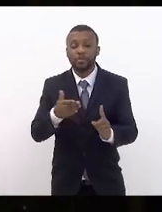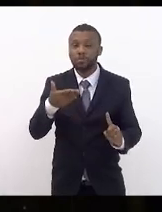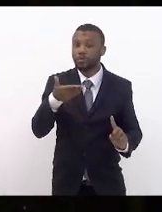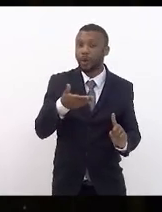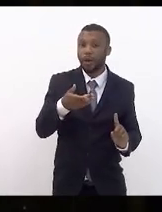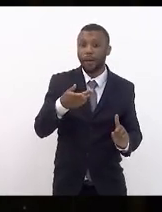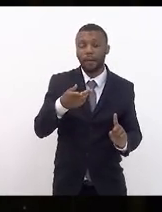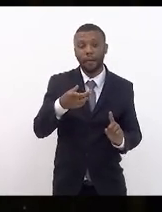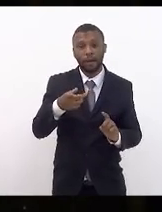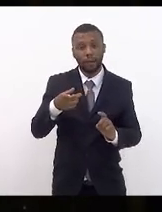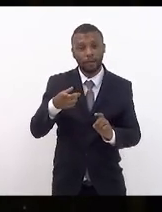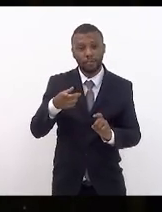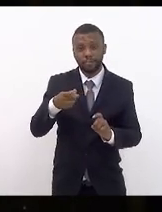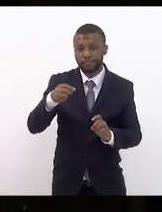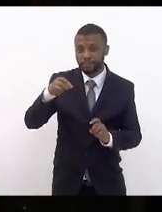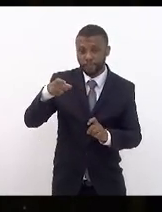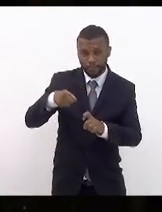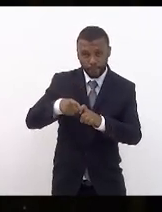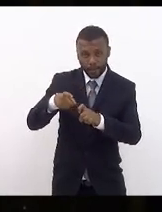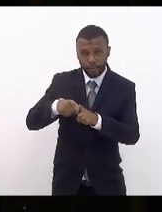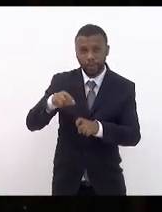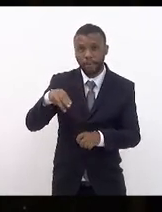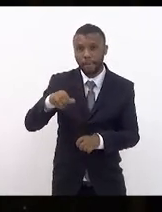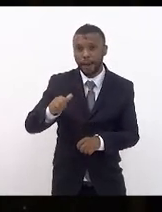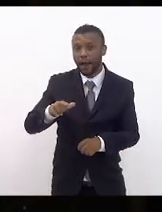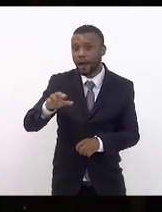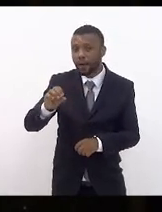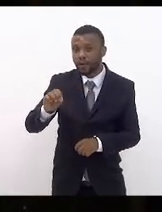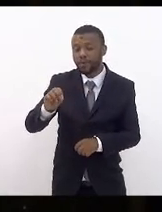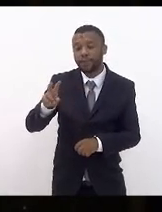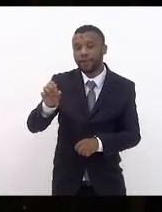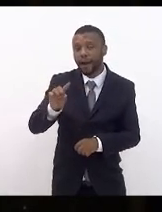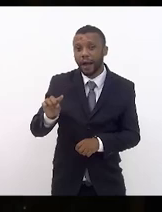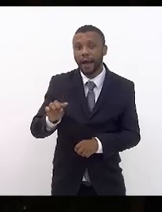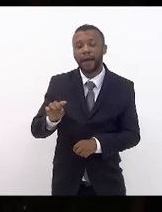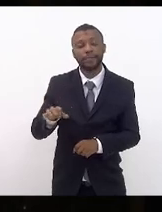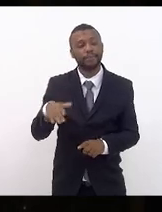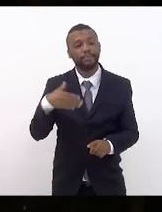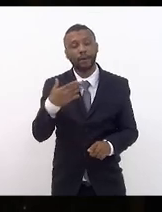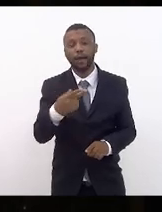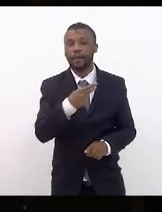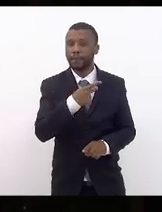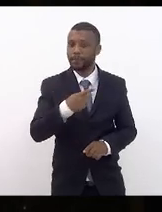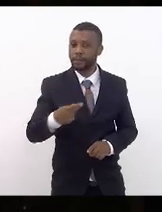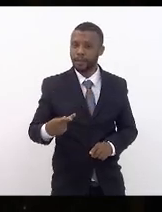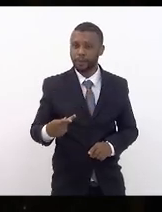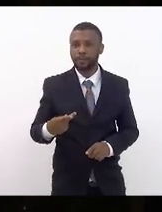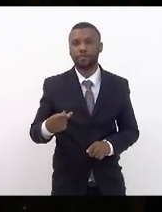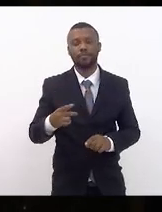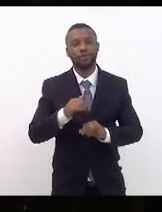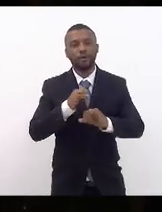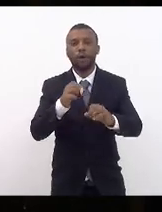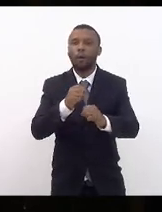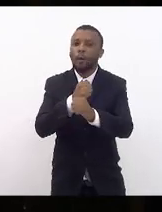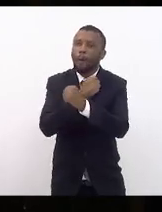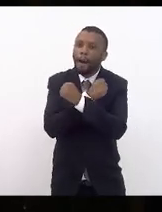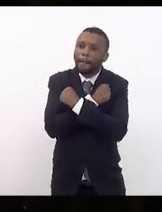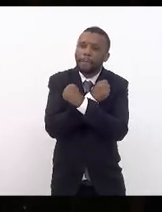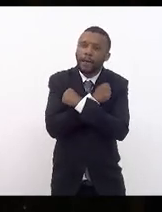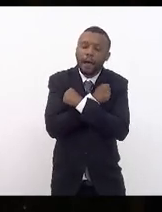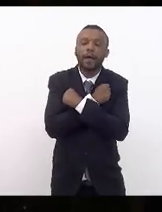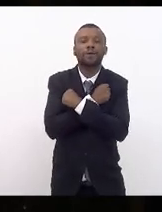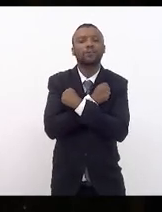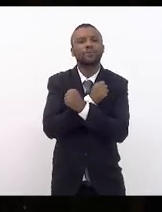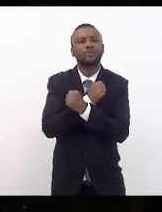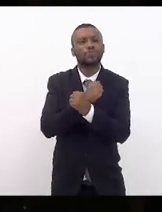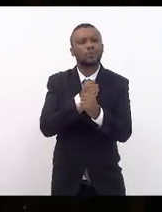para o doutor Mário Vaz, para o presidente desta sessão, um abraço do tamanho do